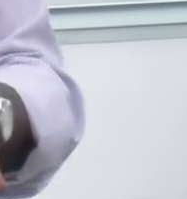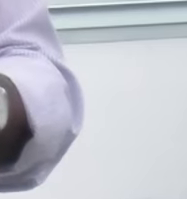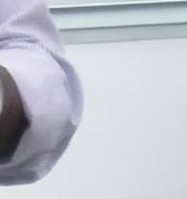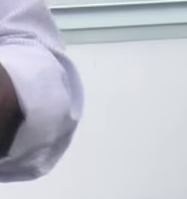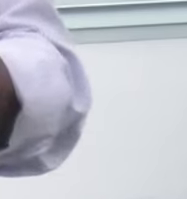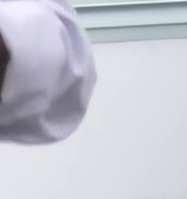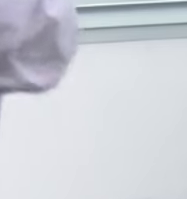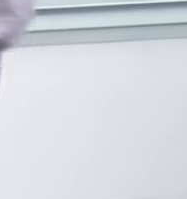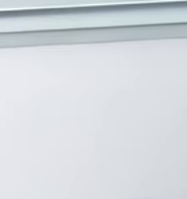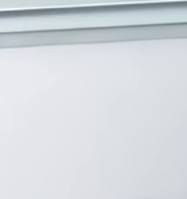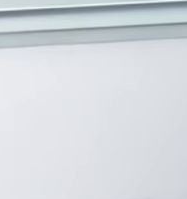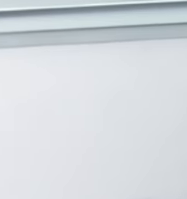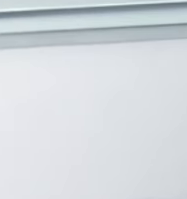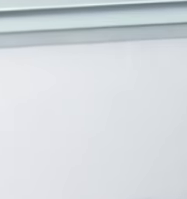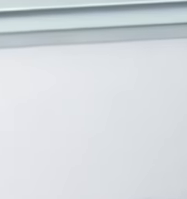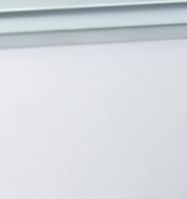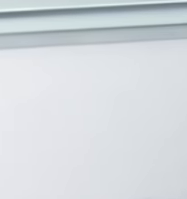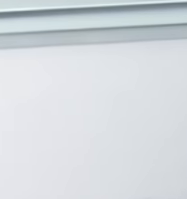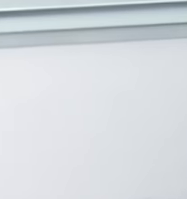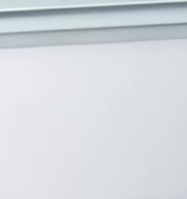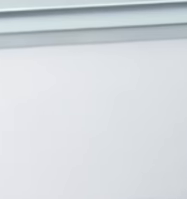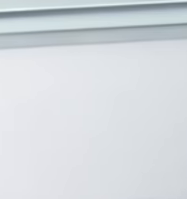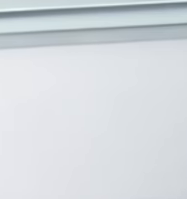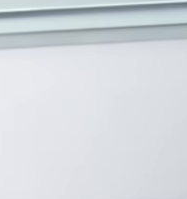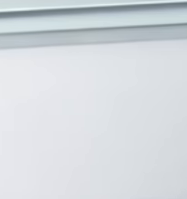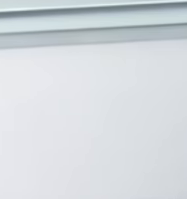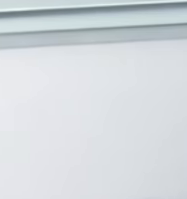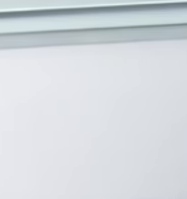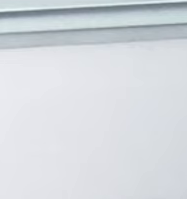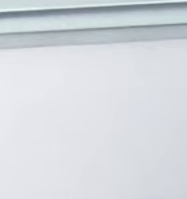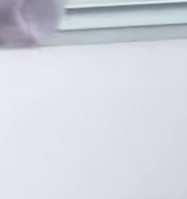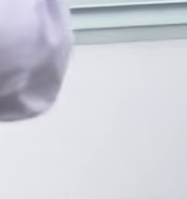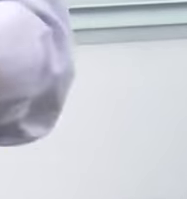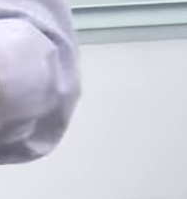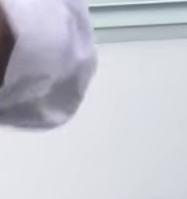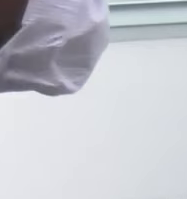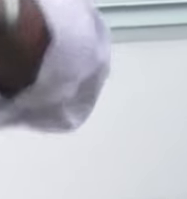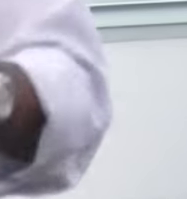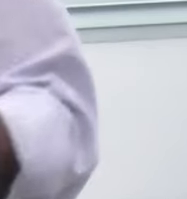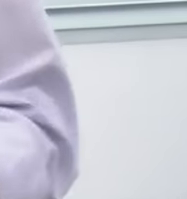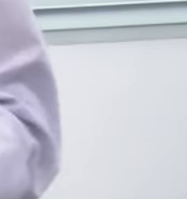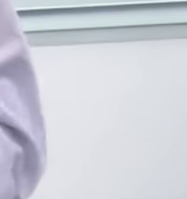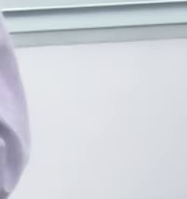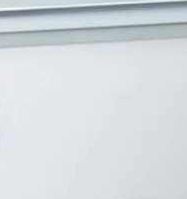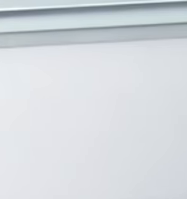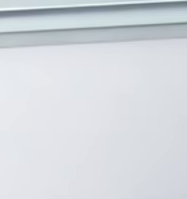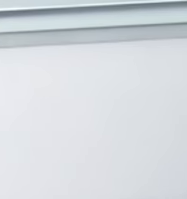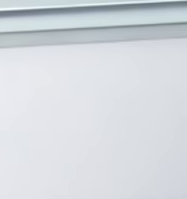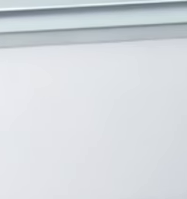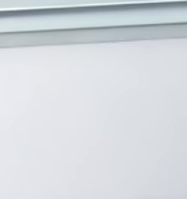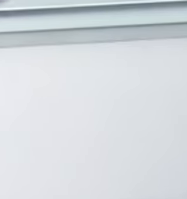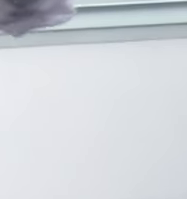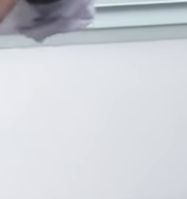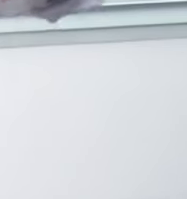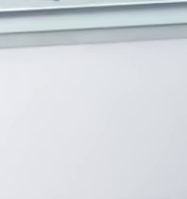situação. A Light só frequenta ou editoriais de mercado financeiro